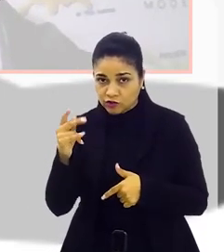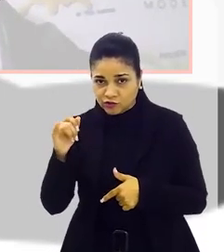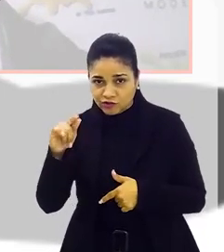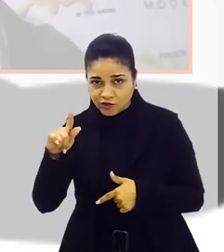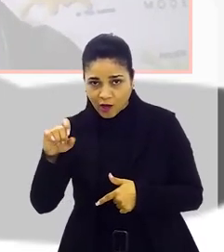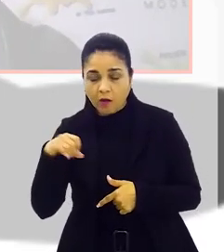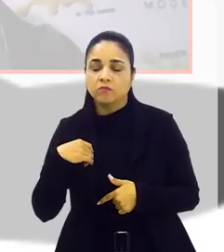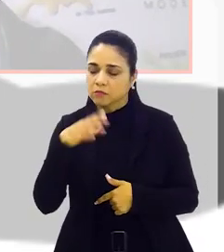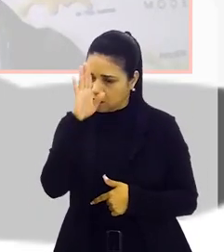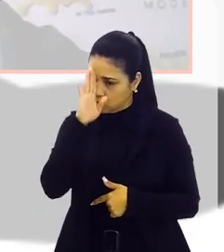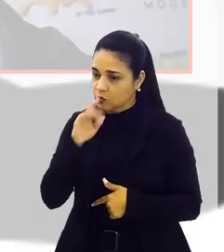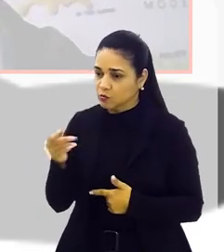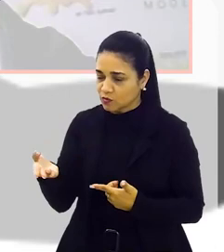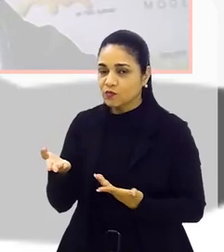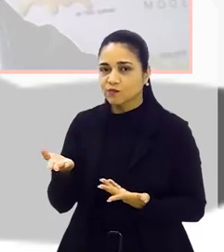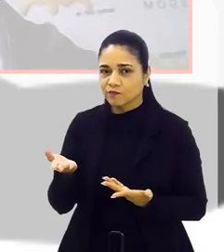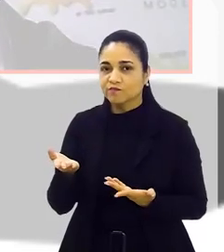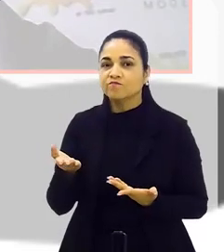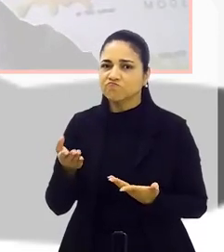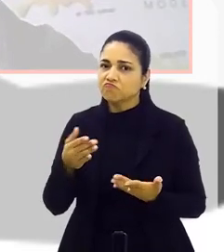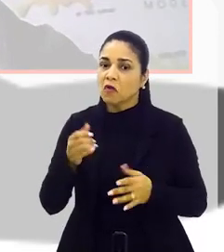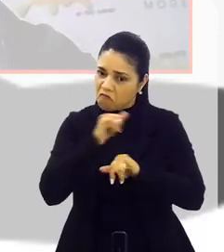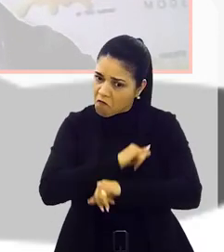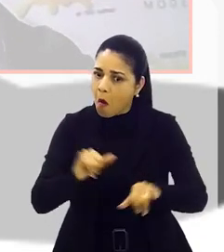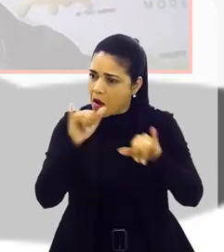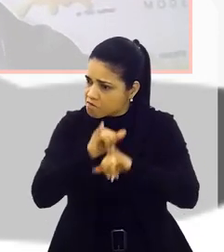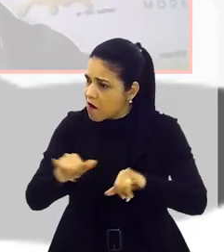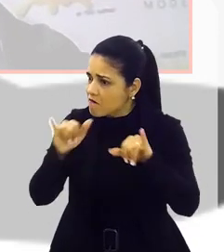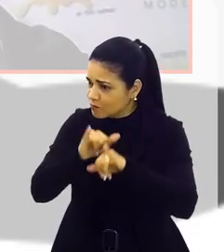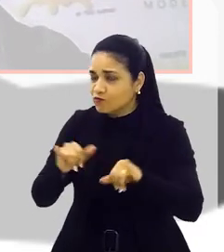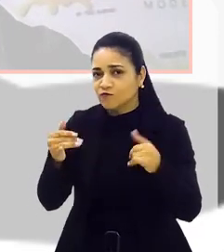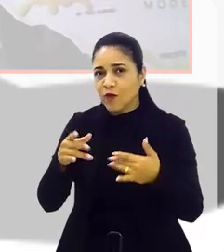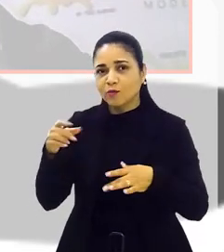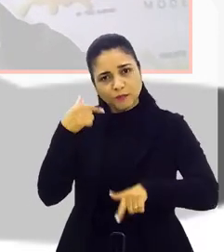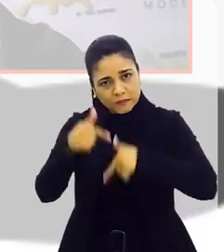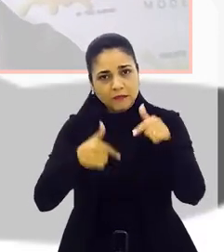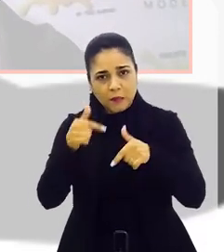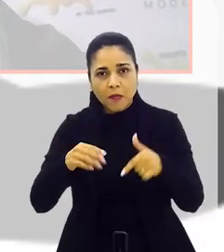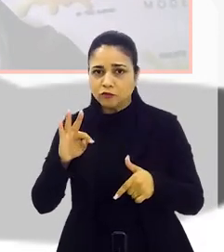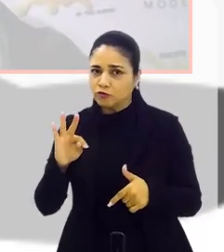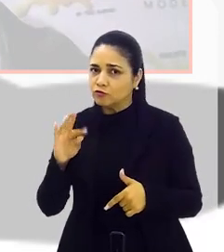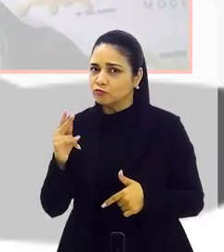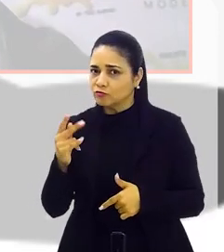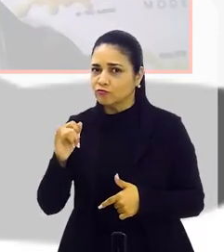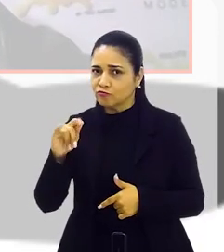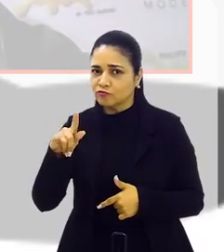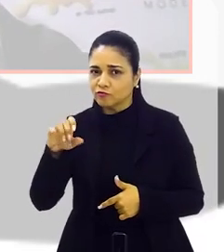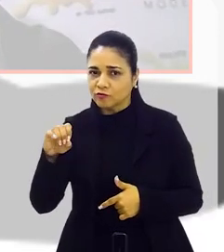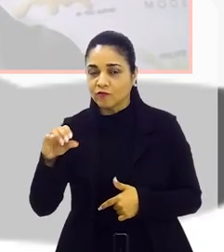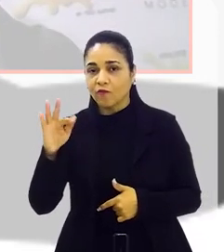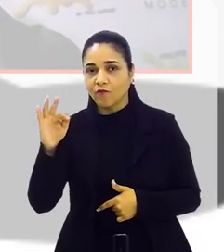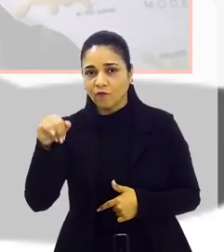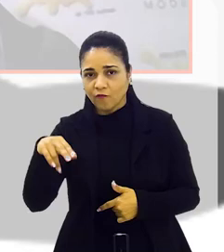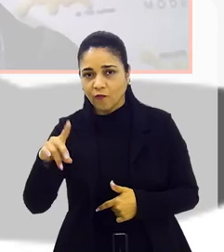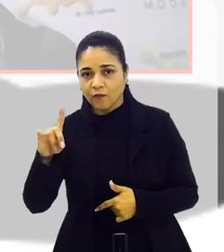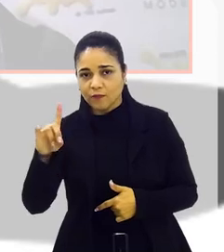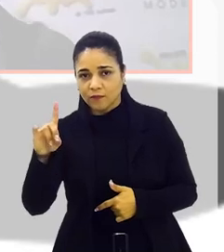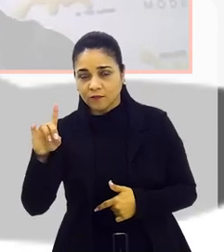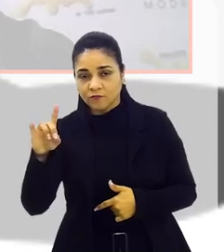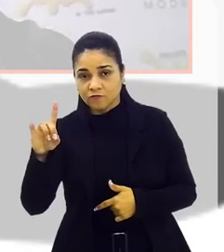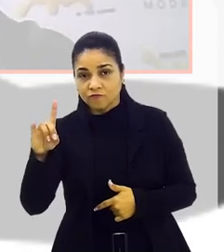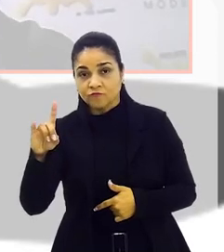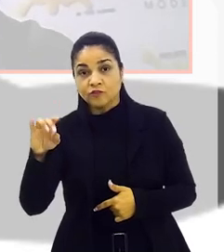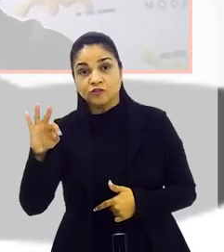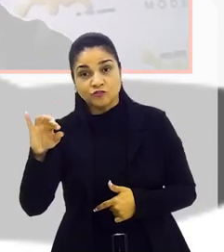Thiago? o Thiago, gratuitamente, o Então Thiago faz na base vamos do amor. divulgar o trabalho do Thiago, né? É, o Thiago Thiago faz para mim Fontinelli. na base